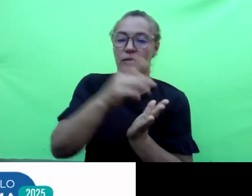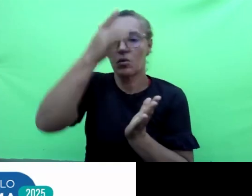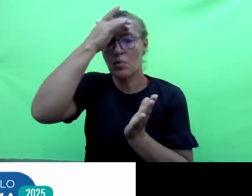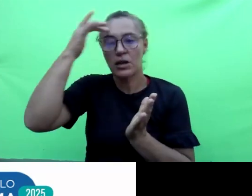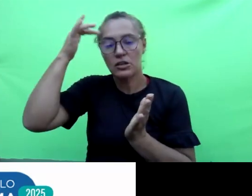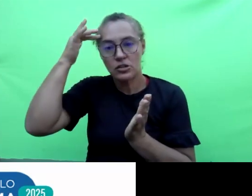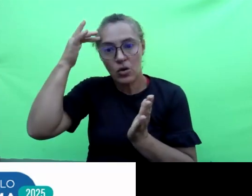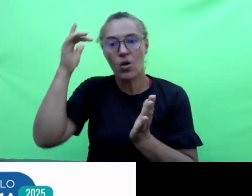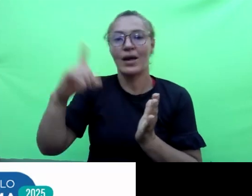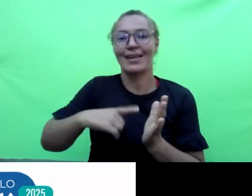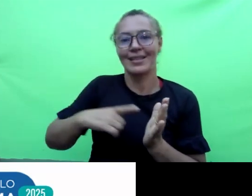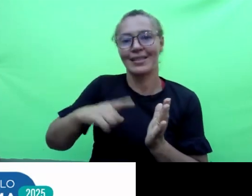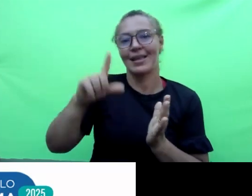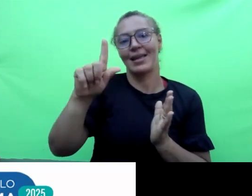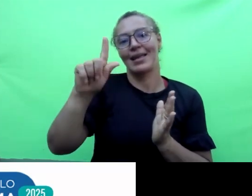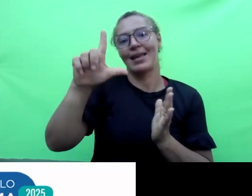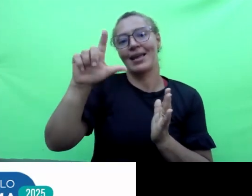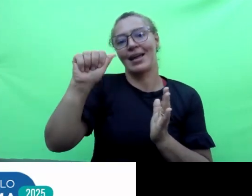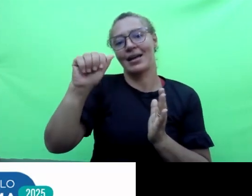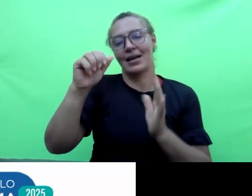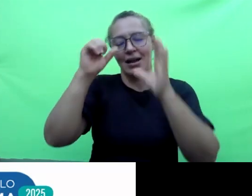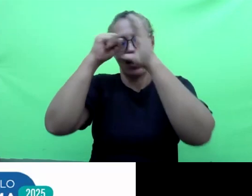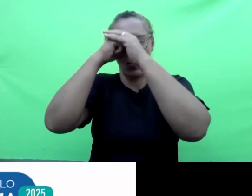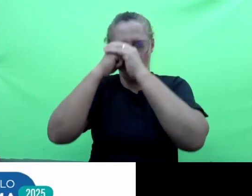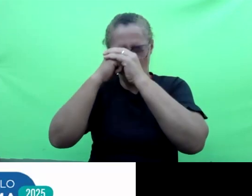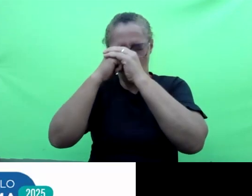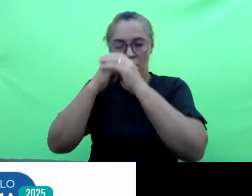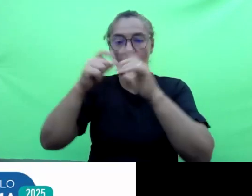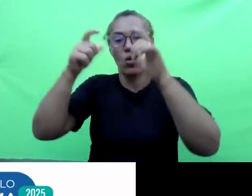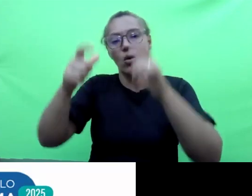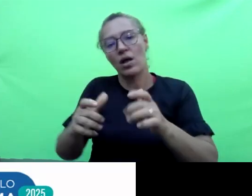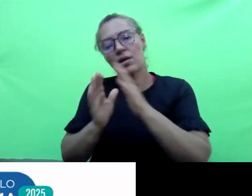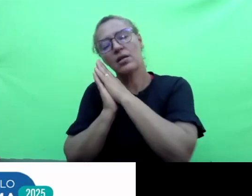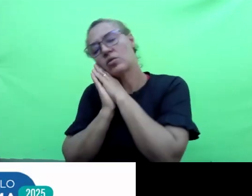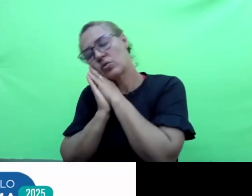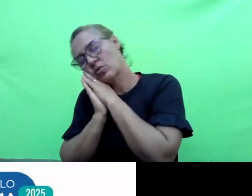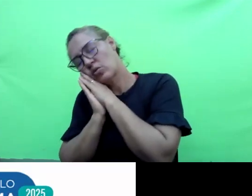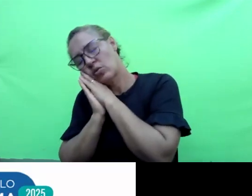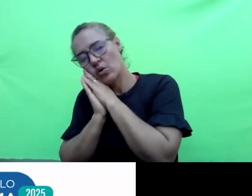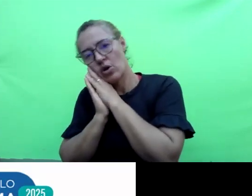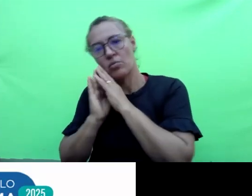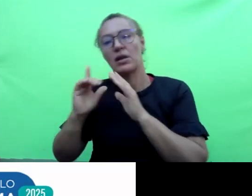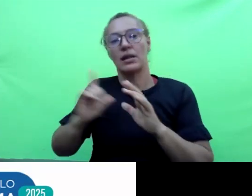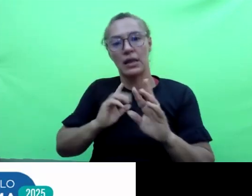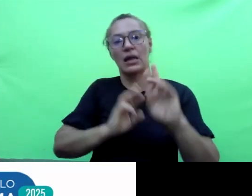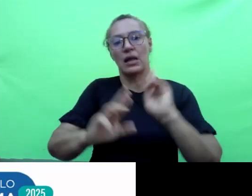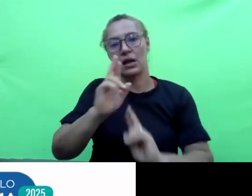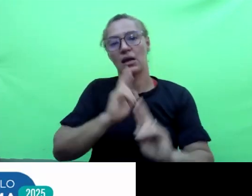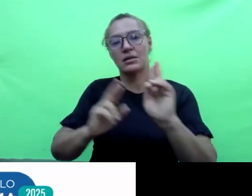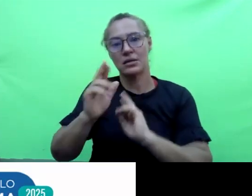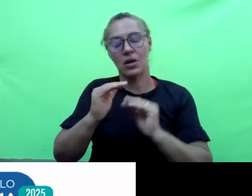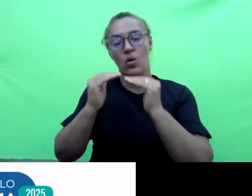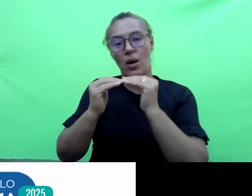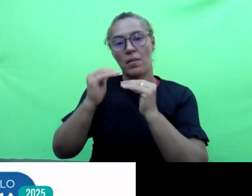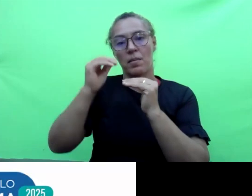que o lado mais comprometido é o lado que a pessoa dorme, né? E isso tem relação com a pressão do